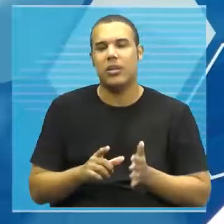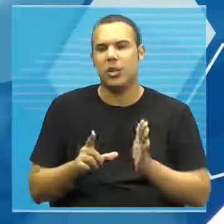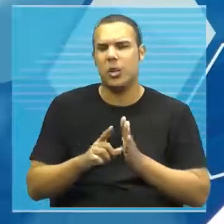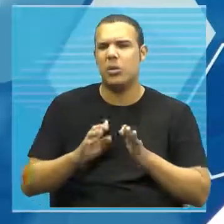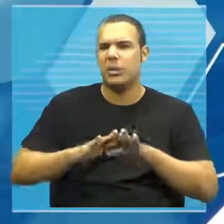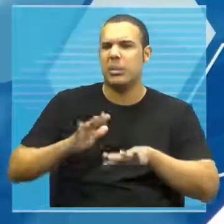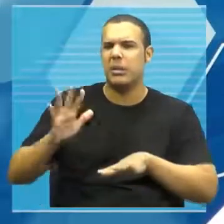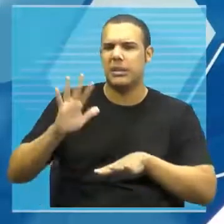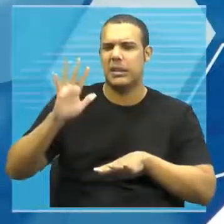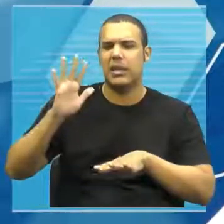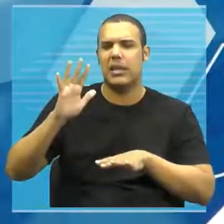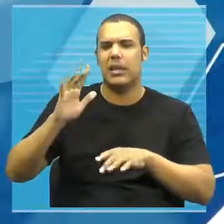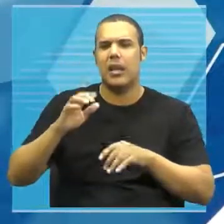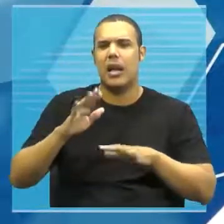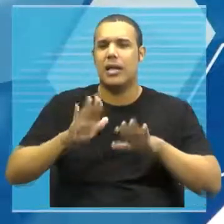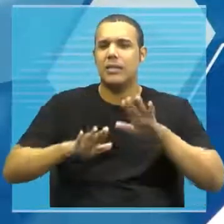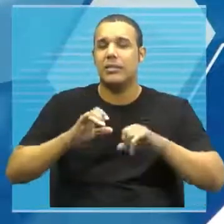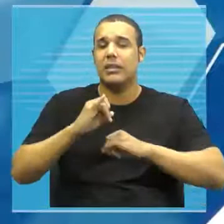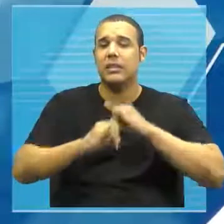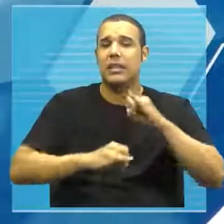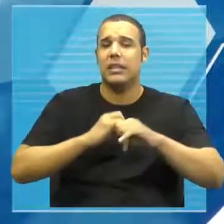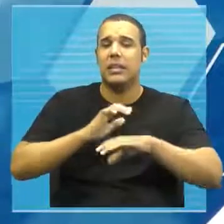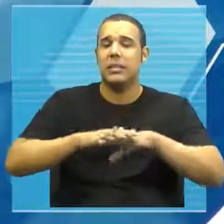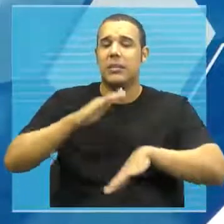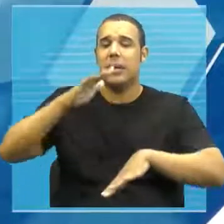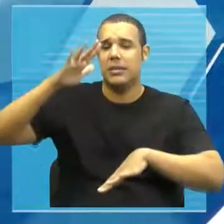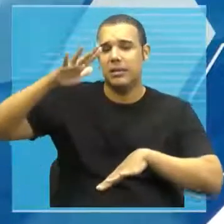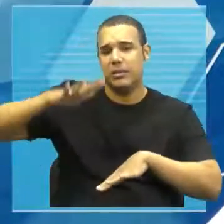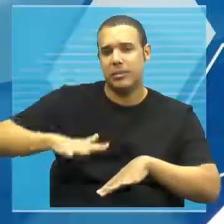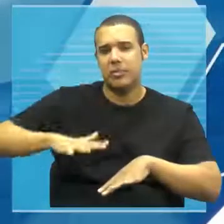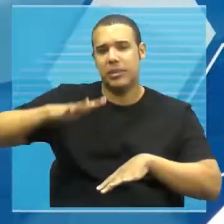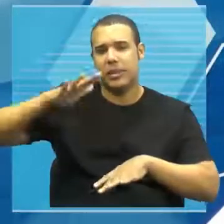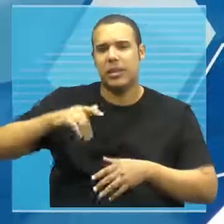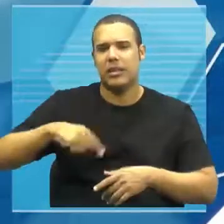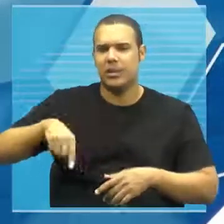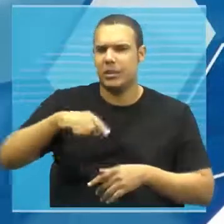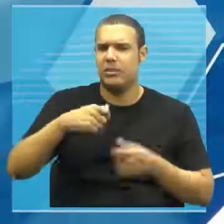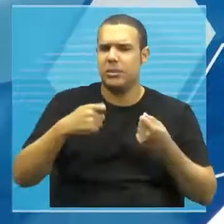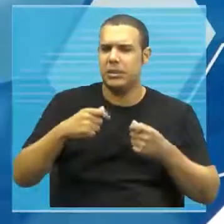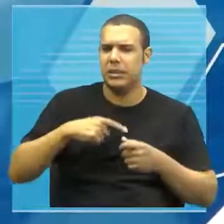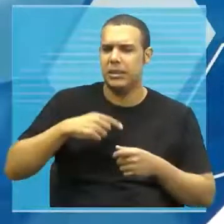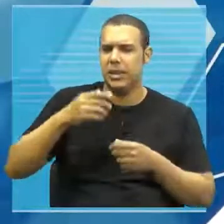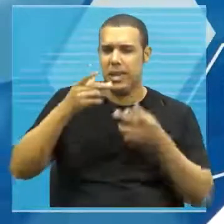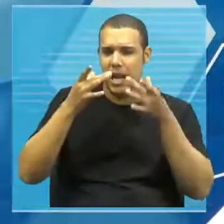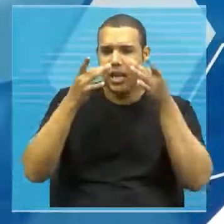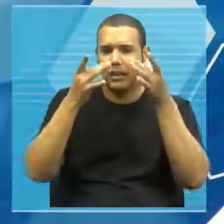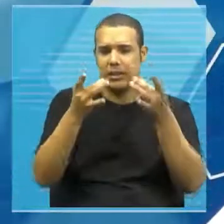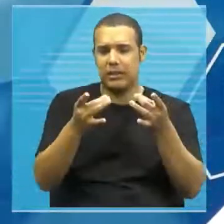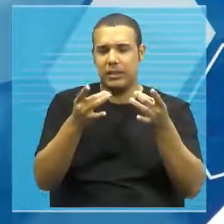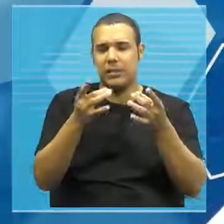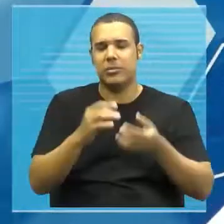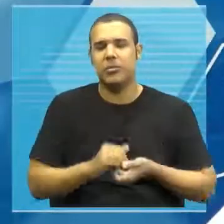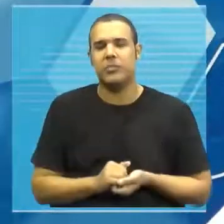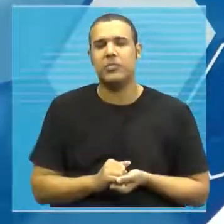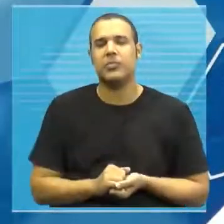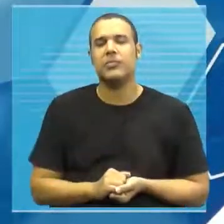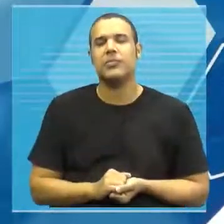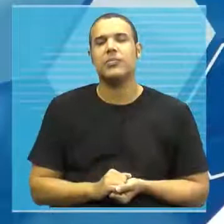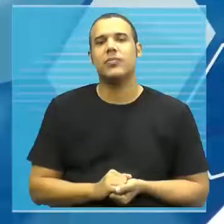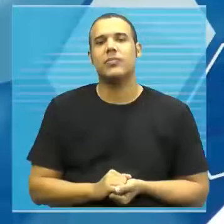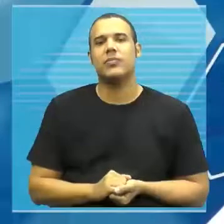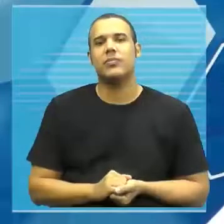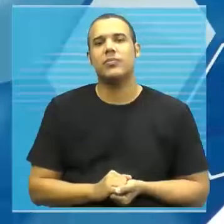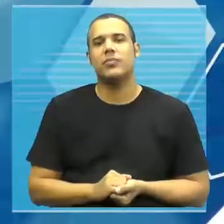competitivo E aí a gente precisa tá ligado e antenado nessa Nessas questões ou nesses pontos beleza